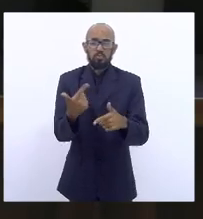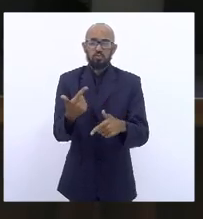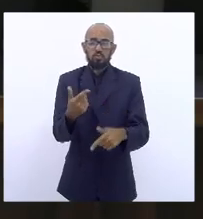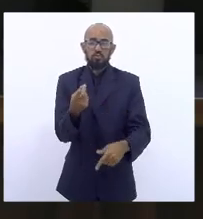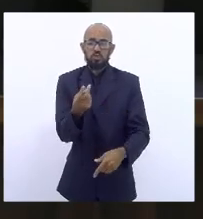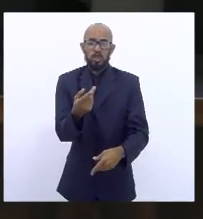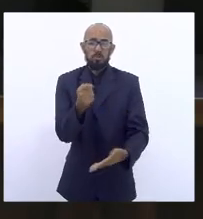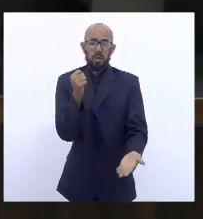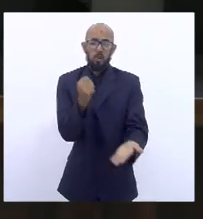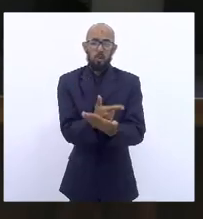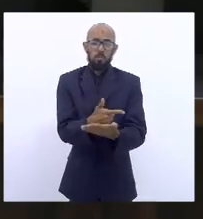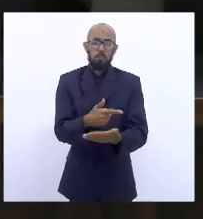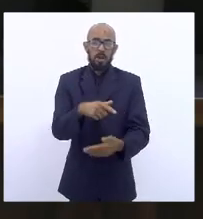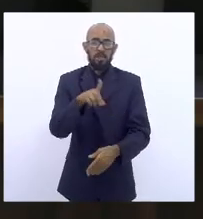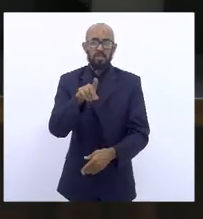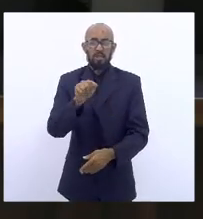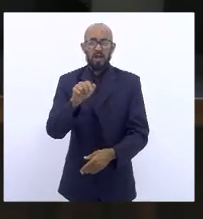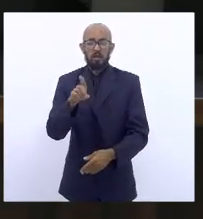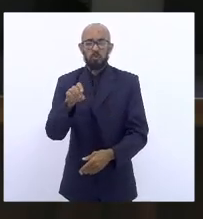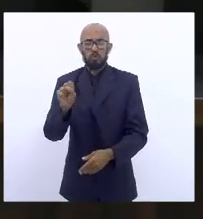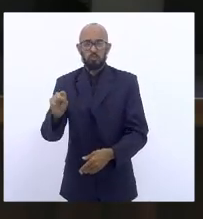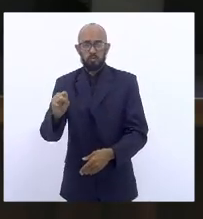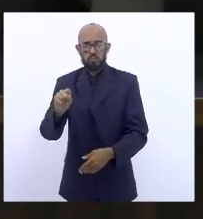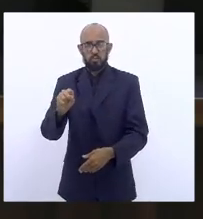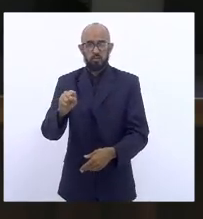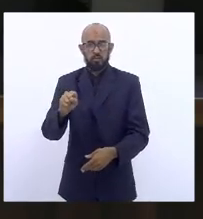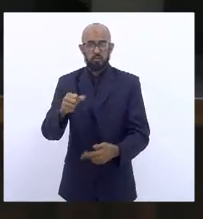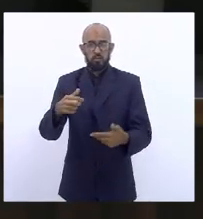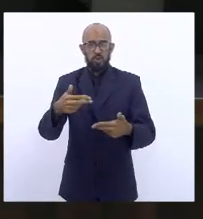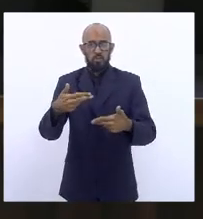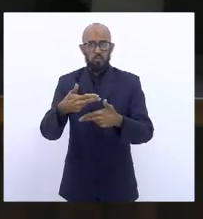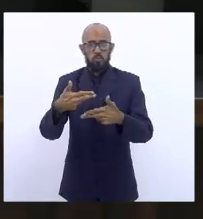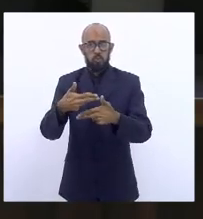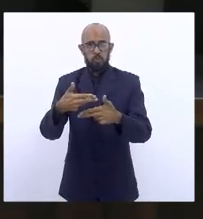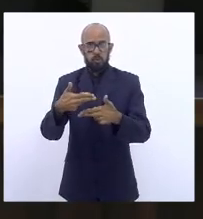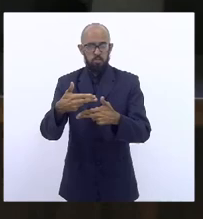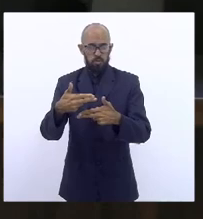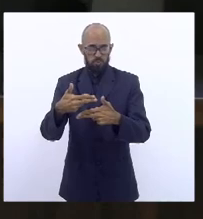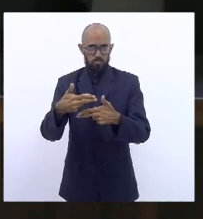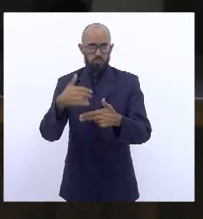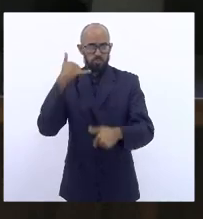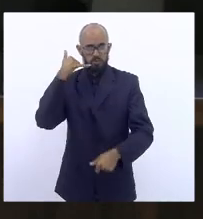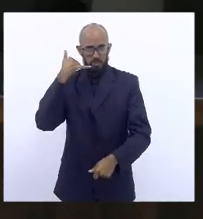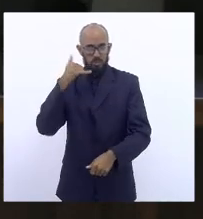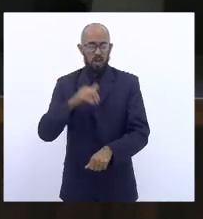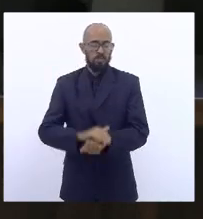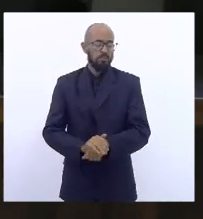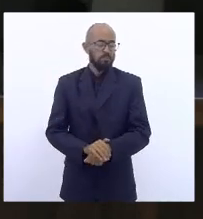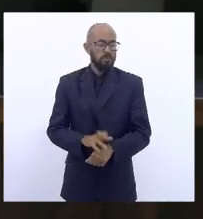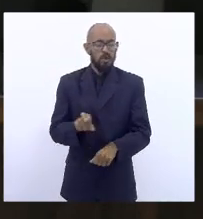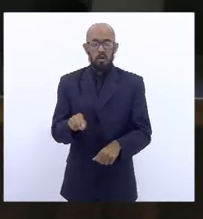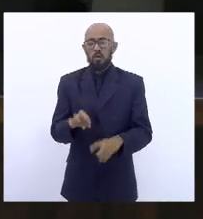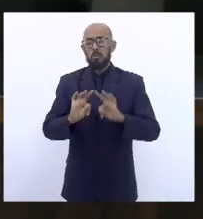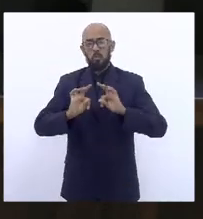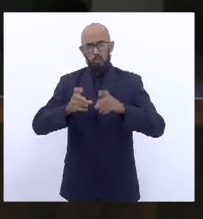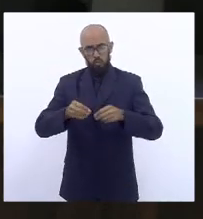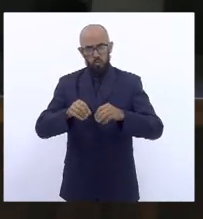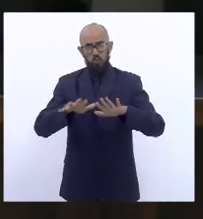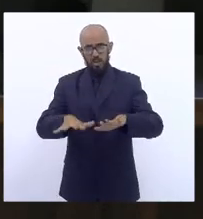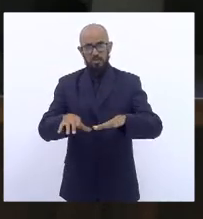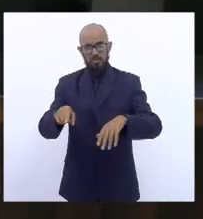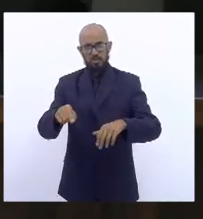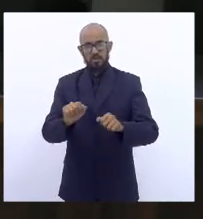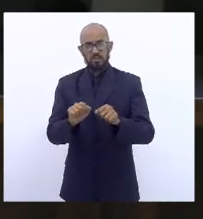lhes permitisse navegar no mundo digital. Então, por tudo isso, por todas essas